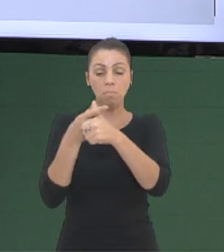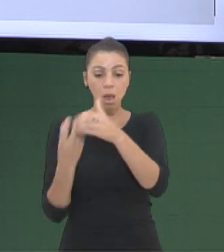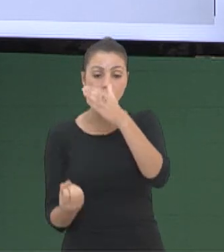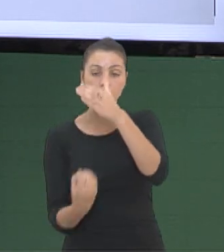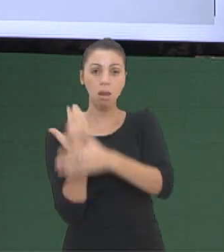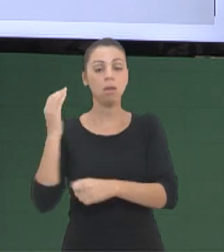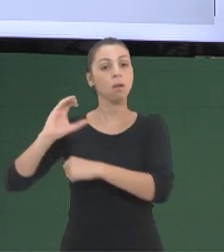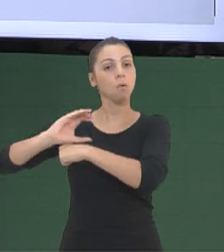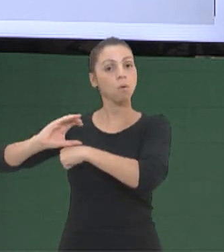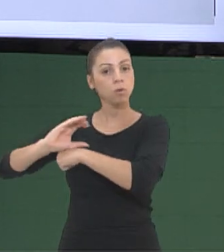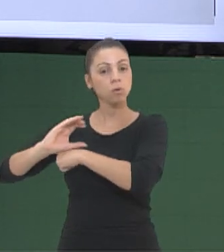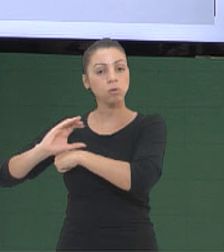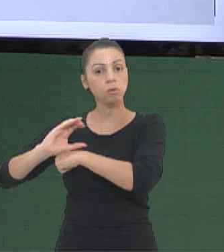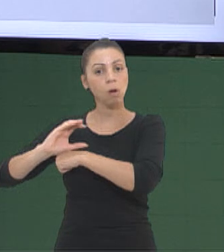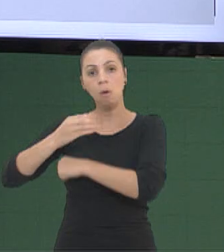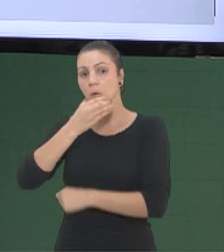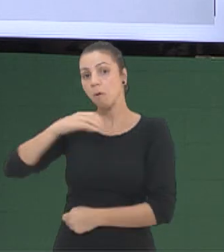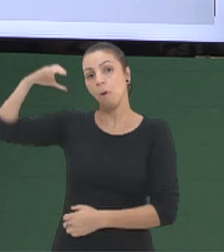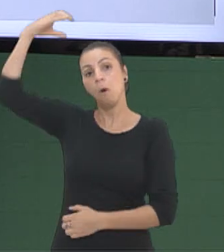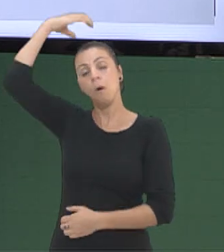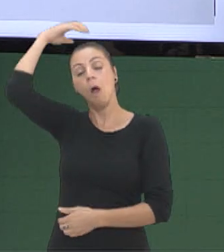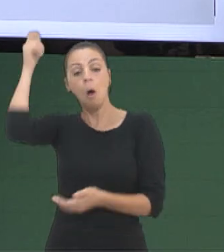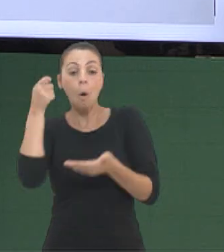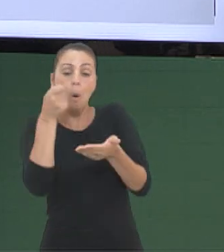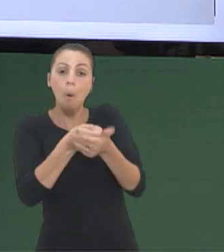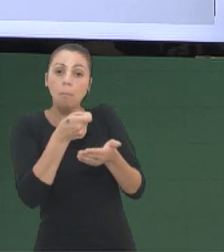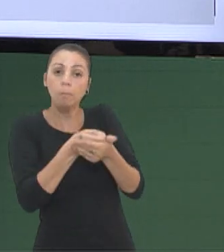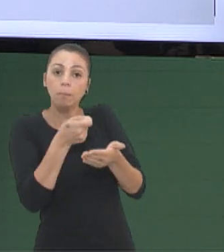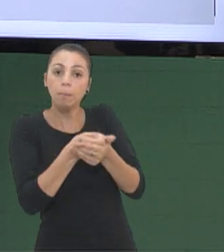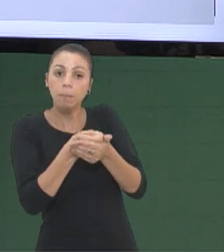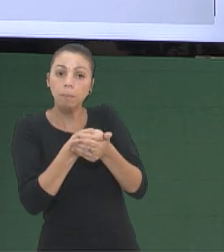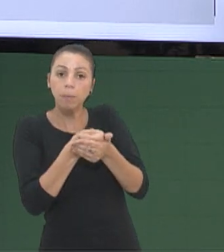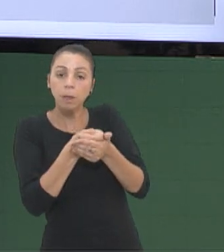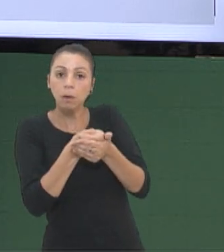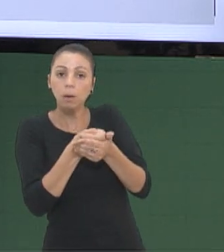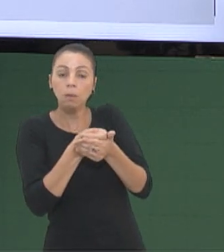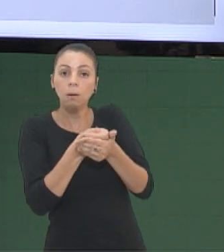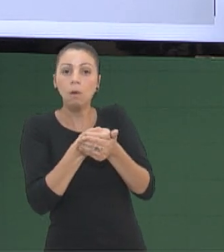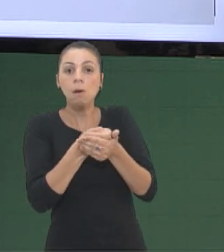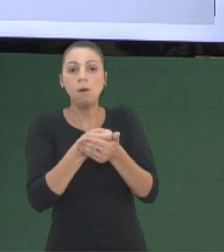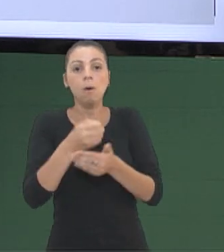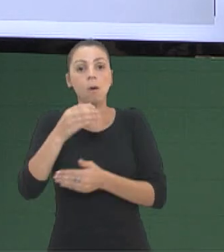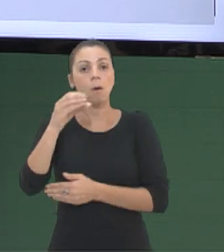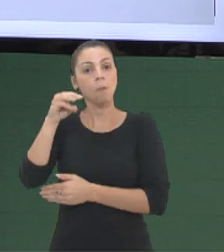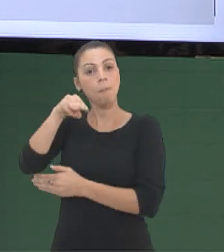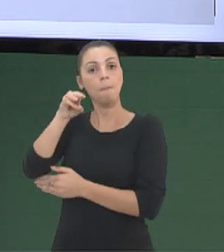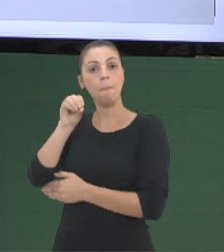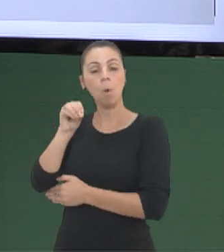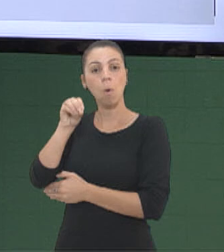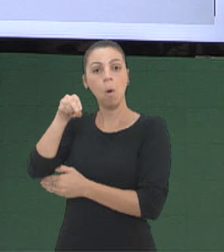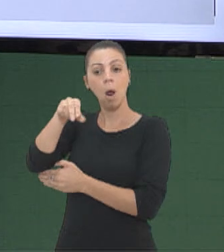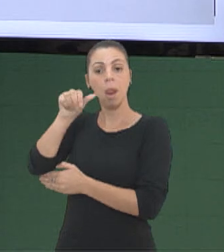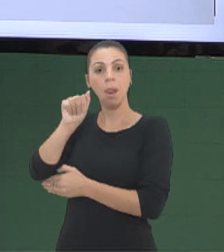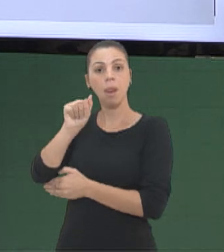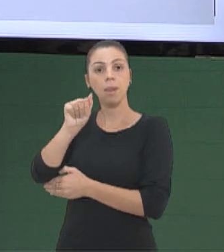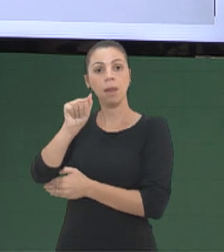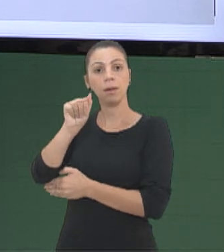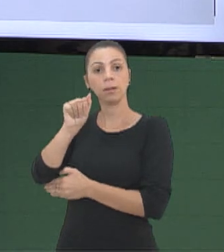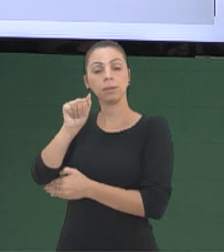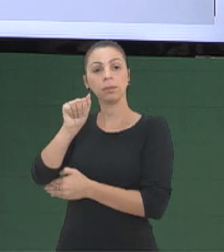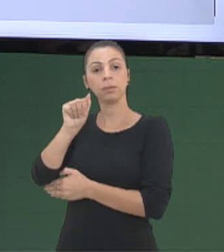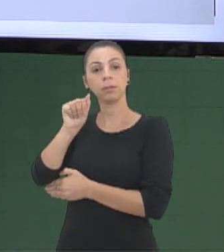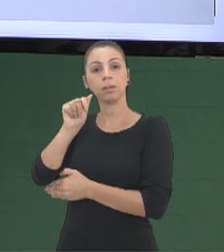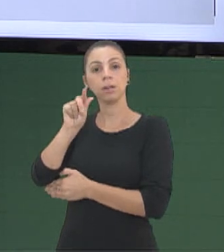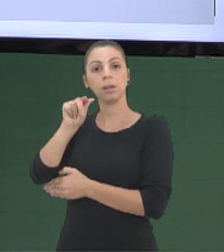obrigar o rei a ser uma monarquia constitucional, ou seja, respeitar uma